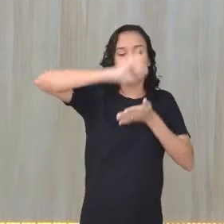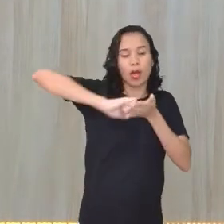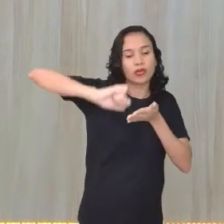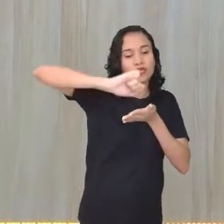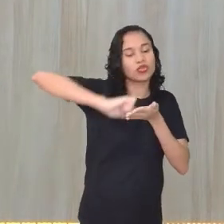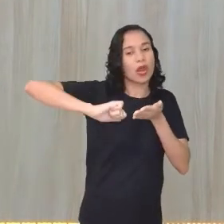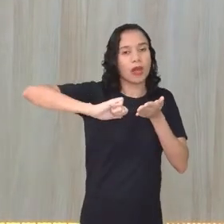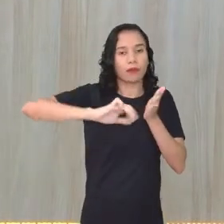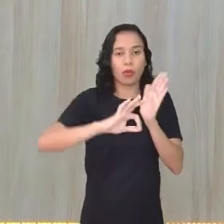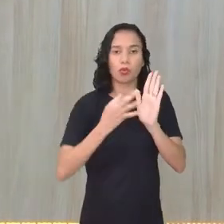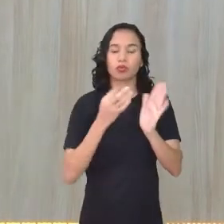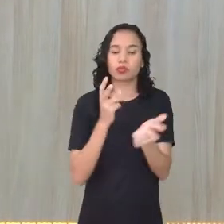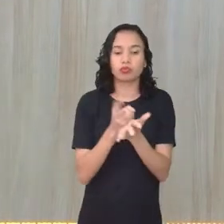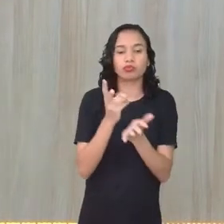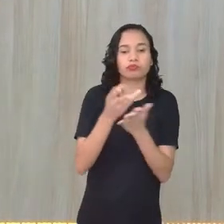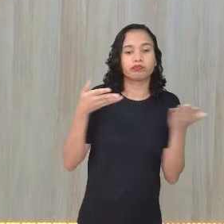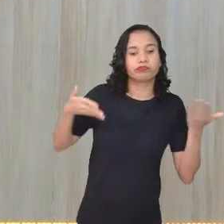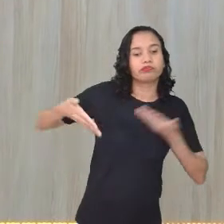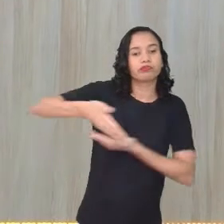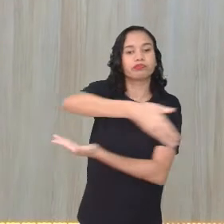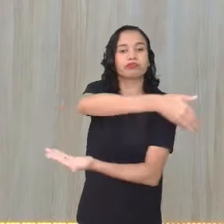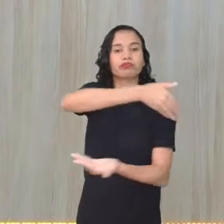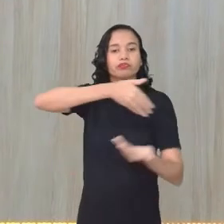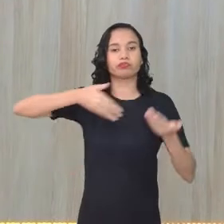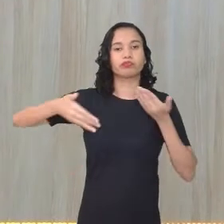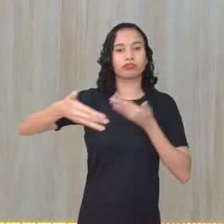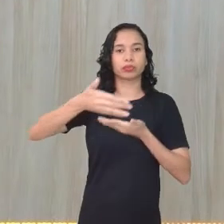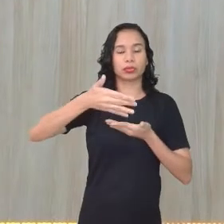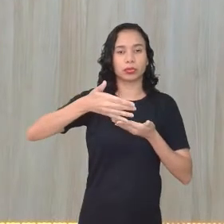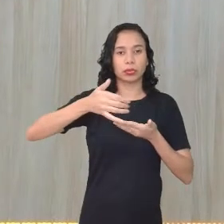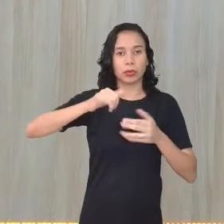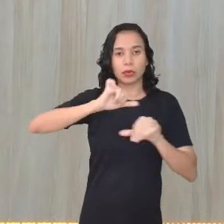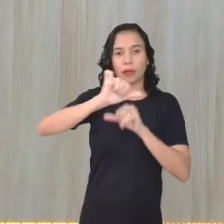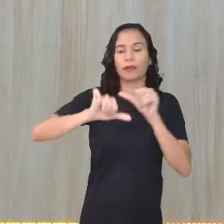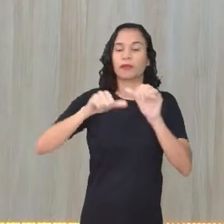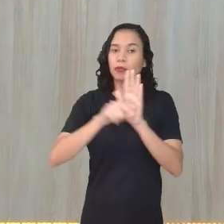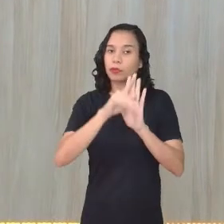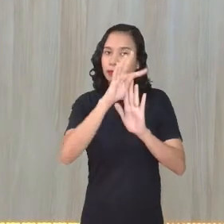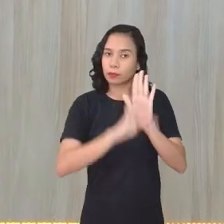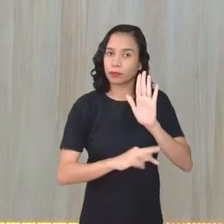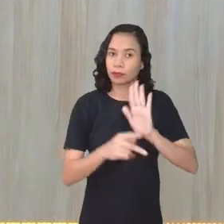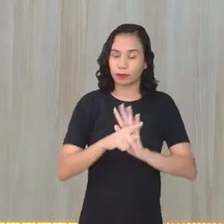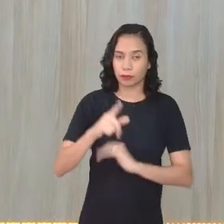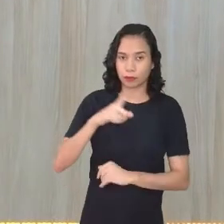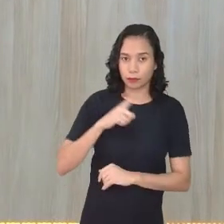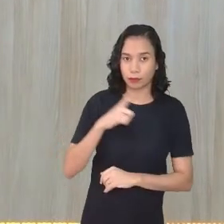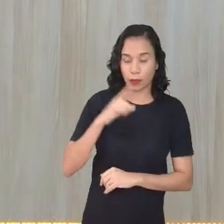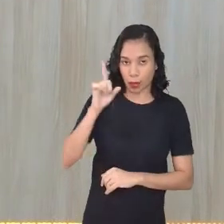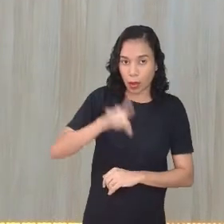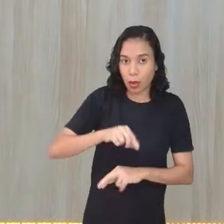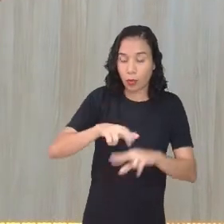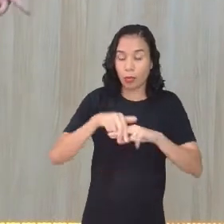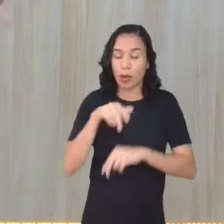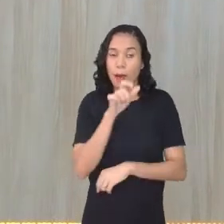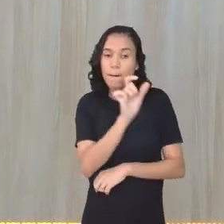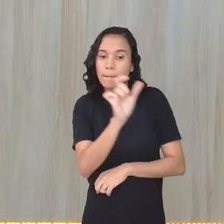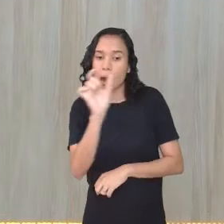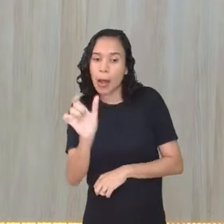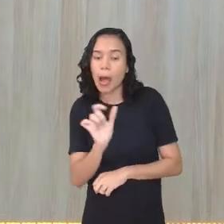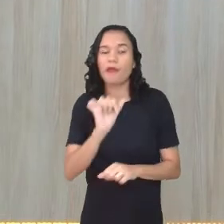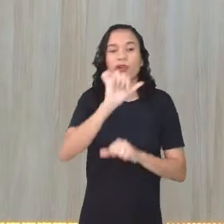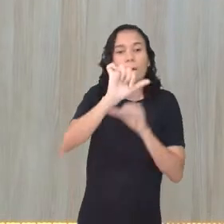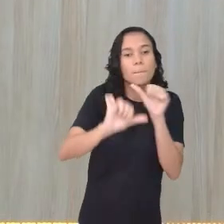autor, ele está sempre fazendo esse trabalho de remodelização do texto, né? Porque as palavras mudam,